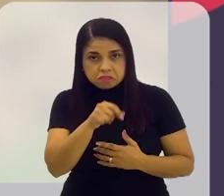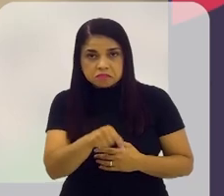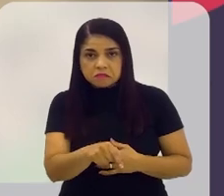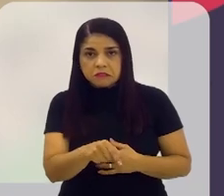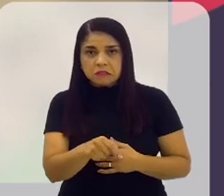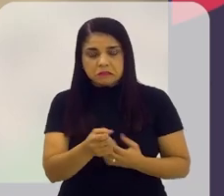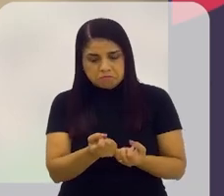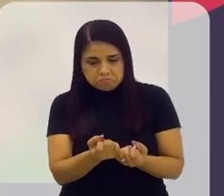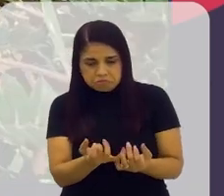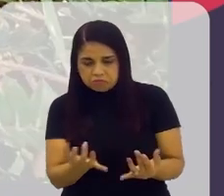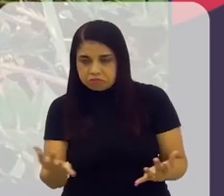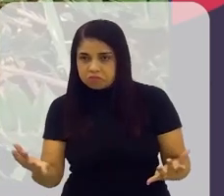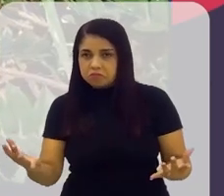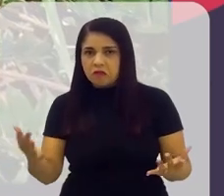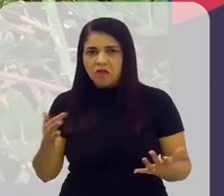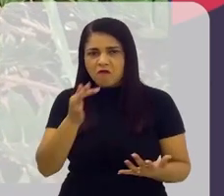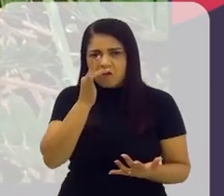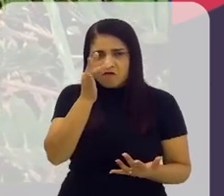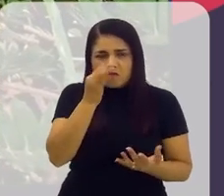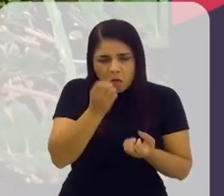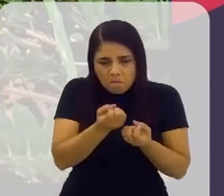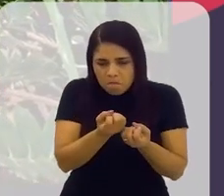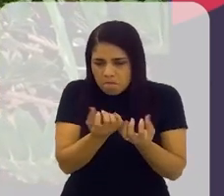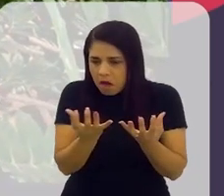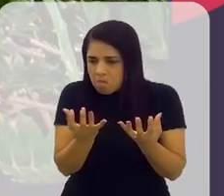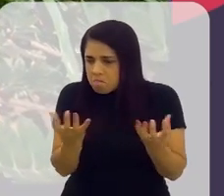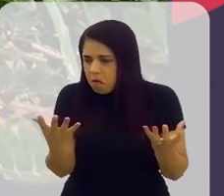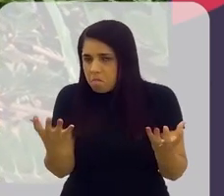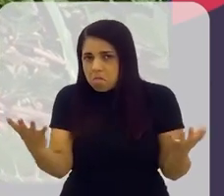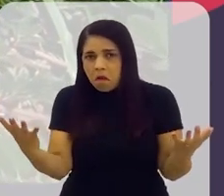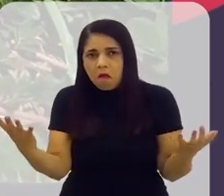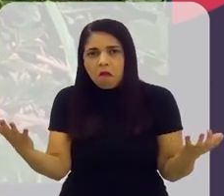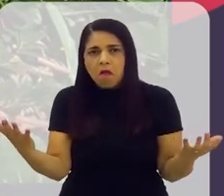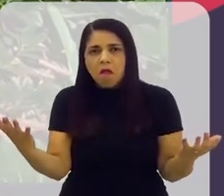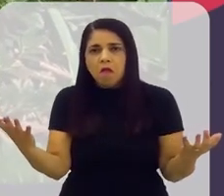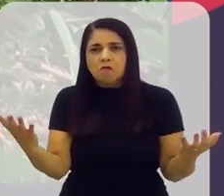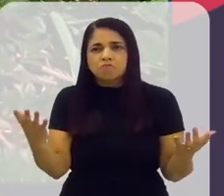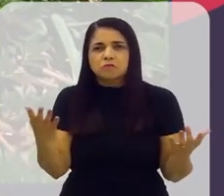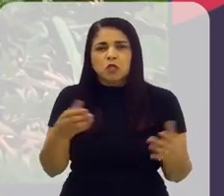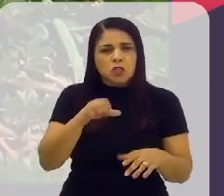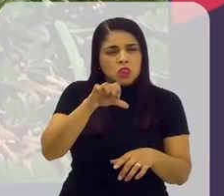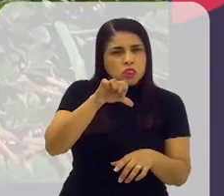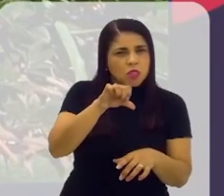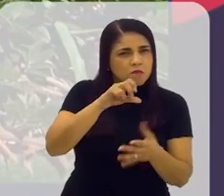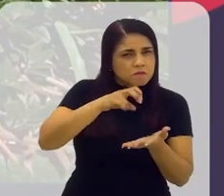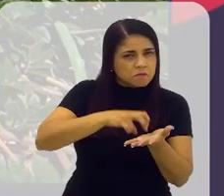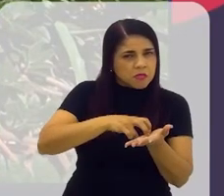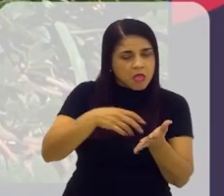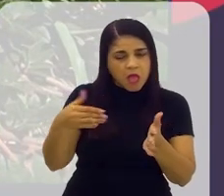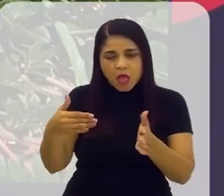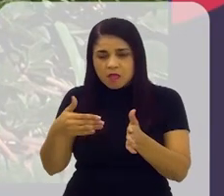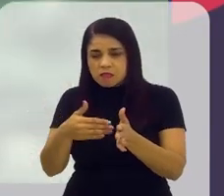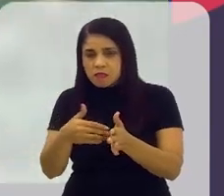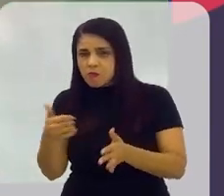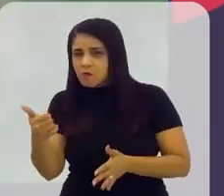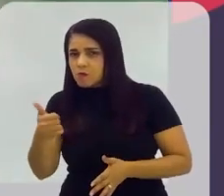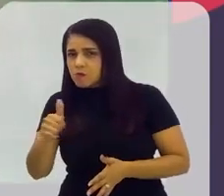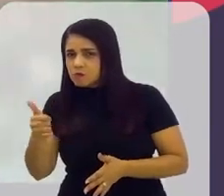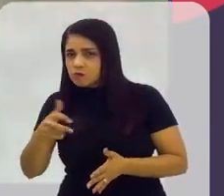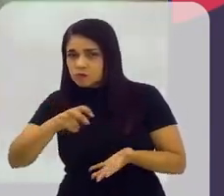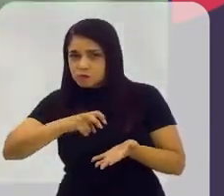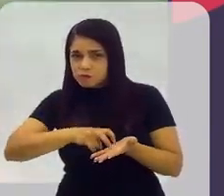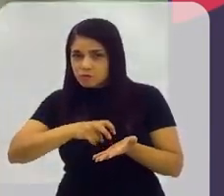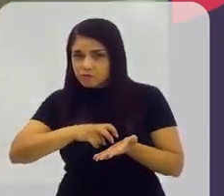vistosa, né? Tinha muitas flores abertas ao mesmo tempo, ela costumava florir entre 9 horas da manhã e 11 horas da